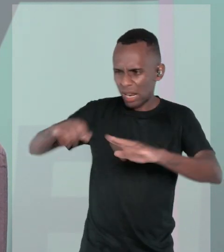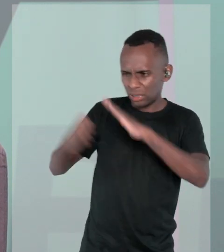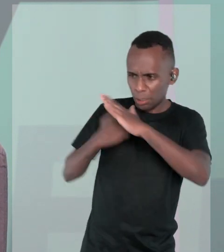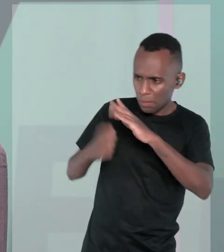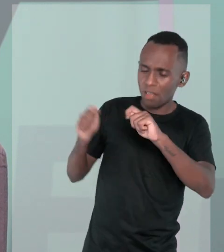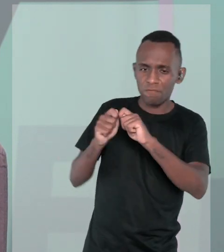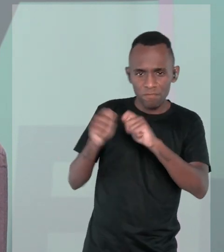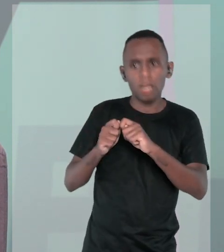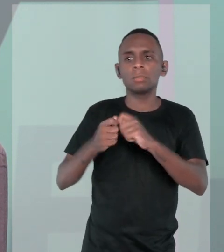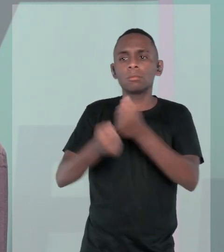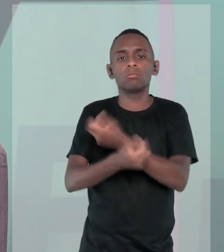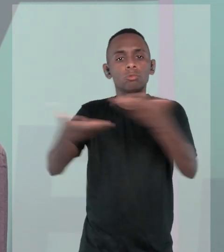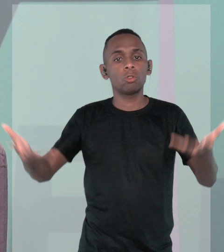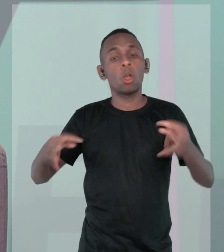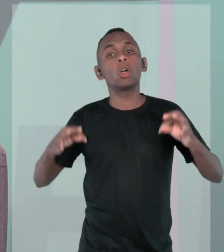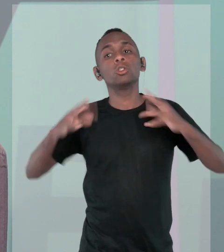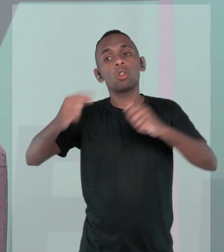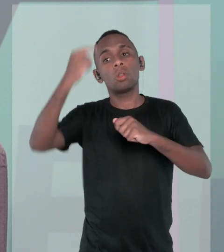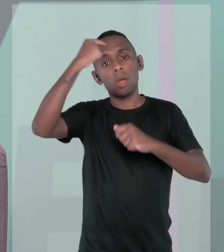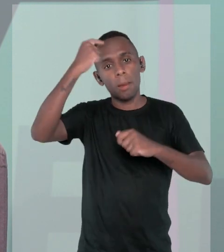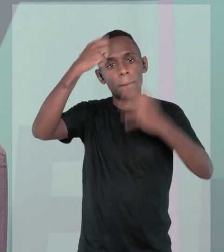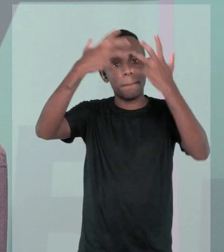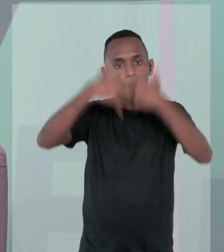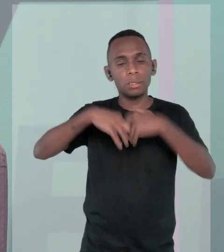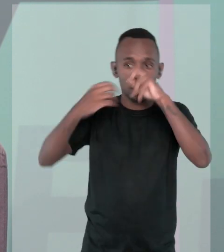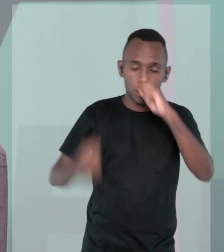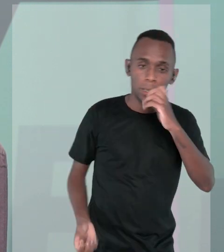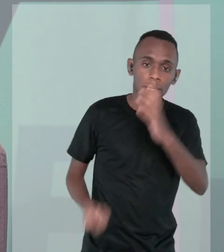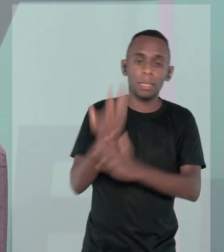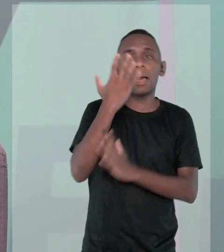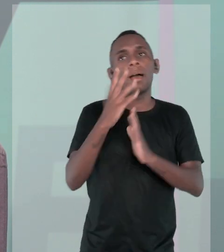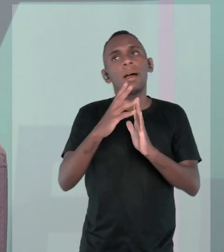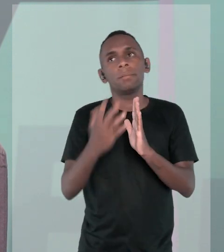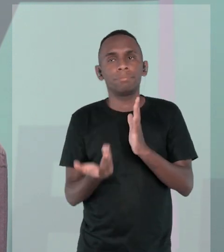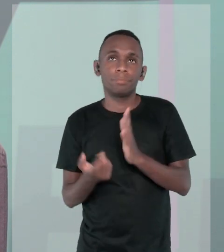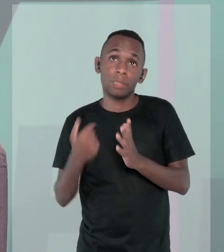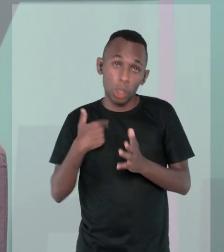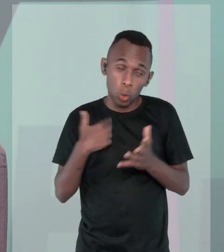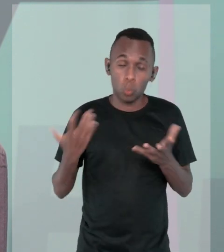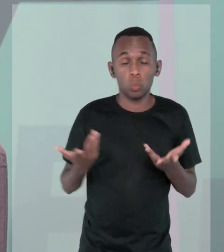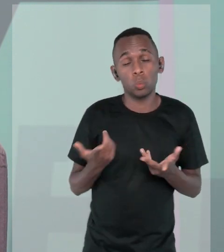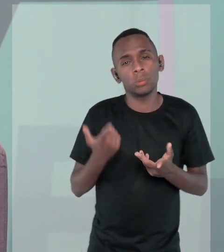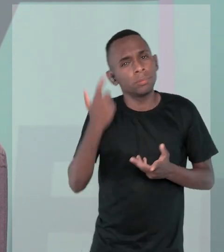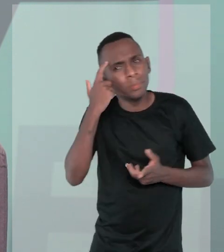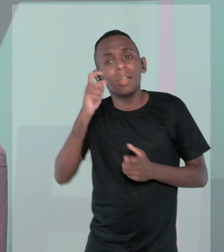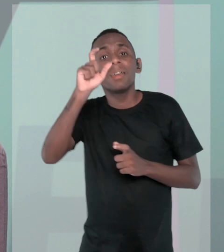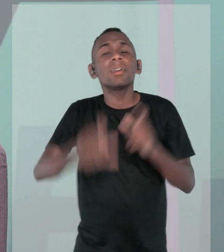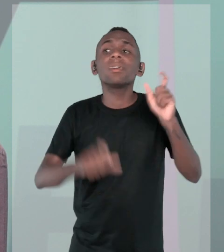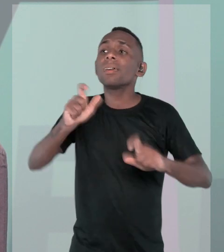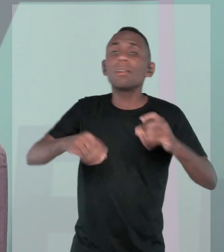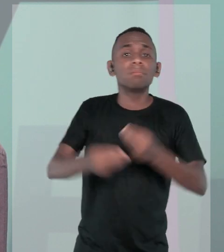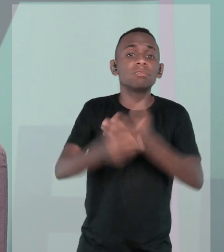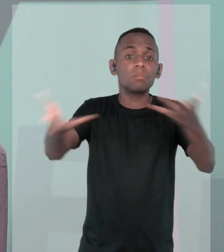fazendo flyer para distribuir. Todo mundo pensa em criar a arte, mas aí a provocação que eu sempre faço é: quem é que vai